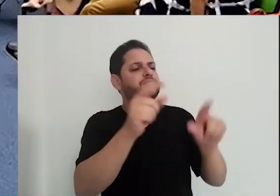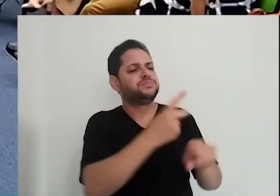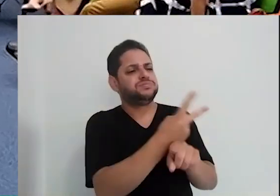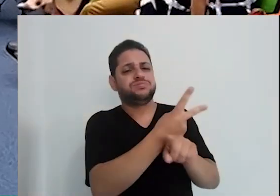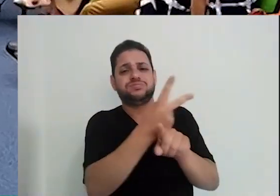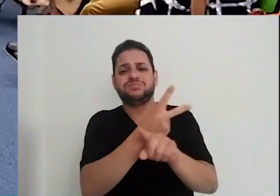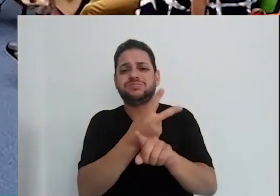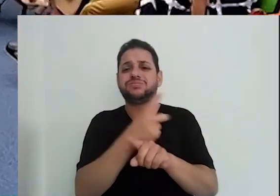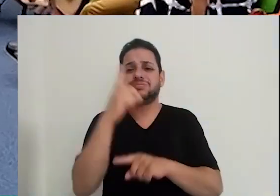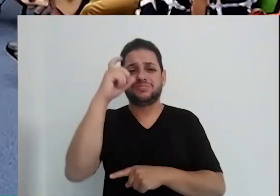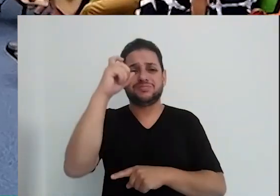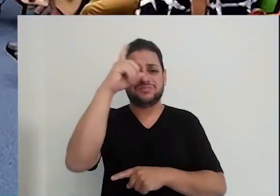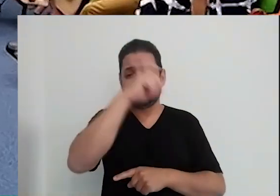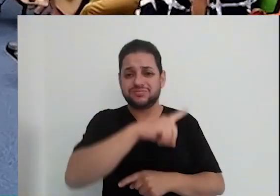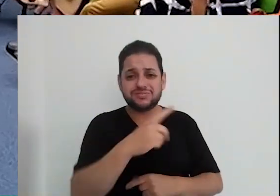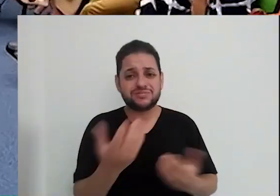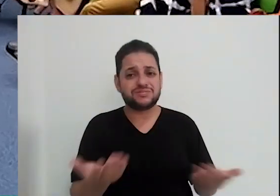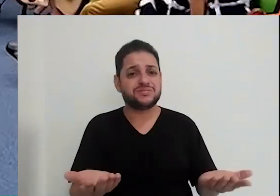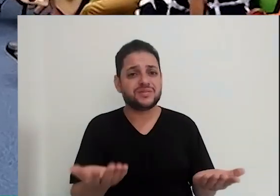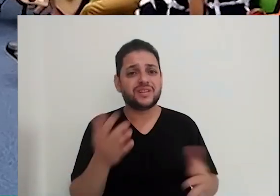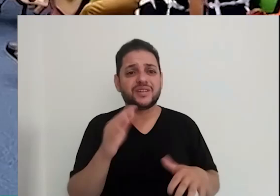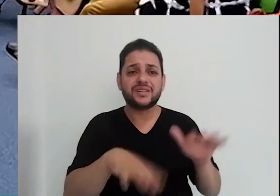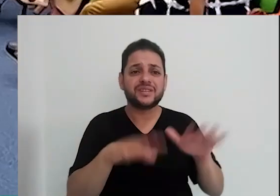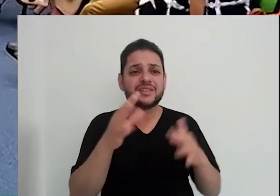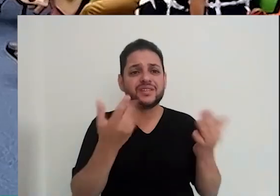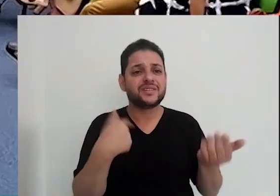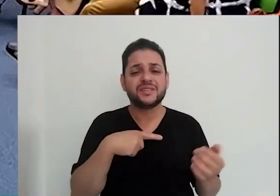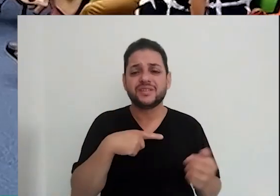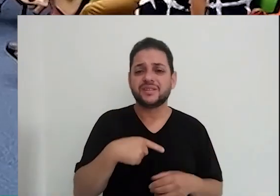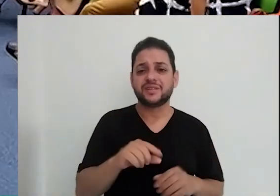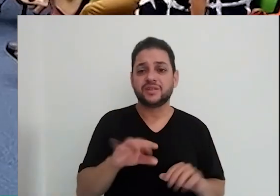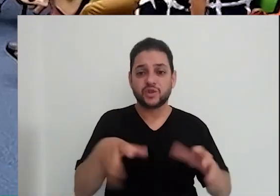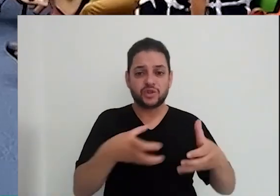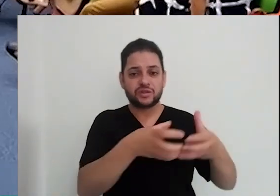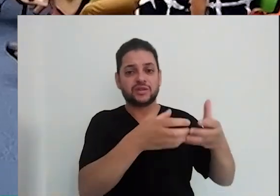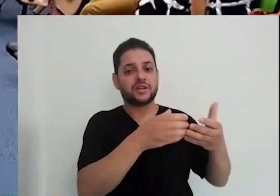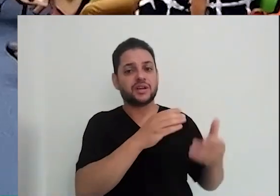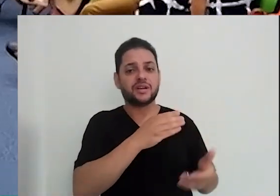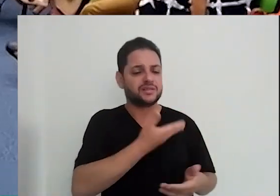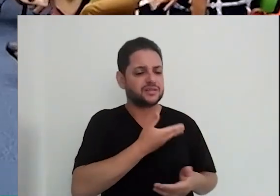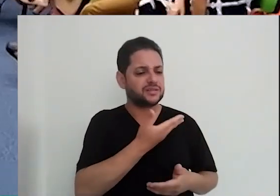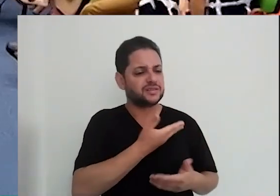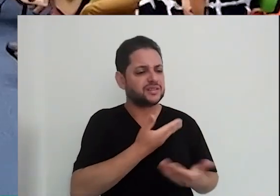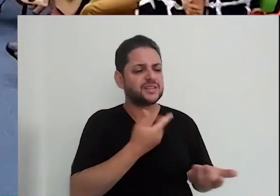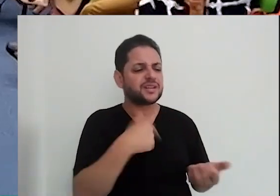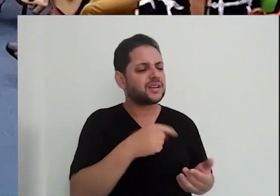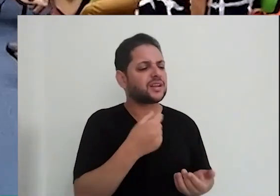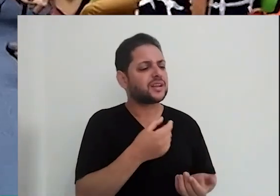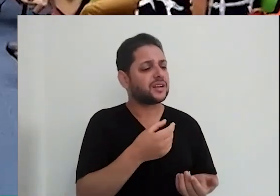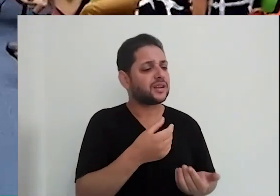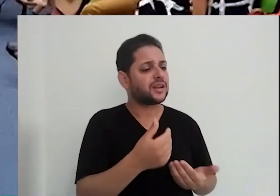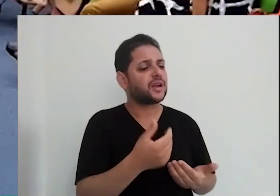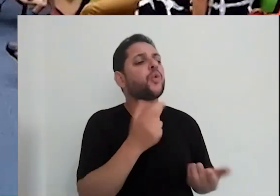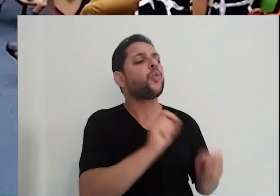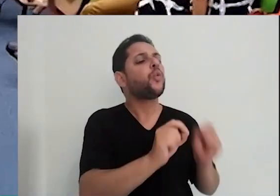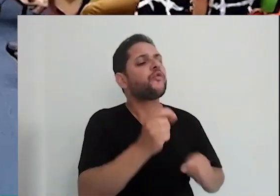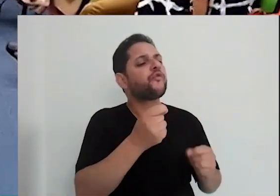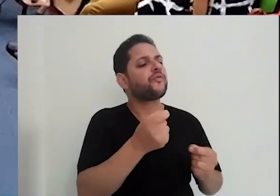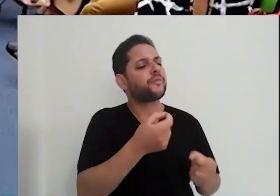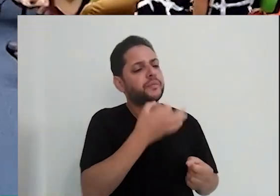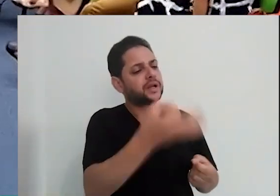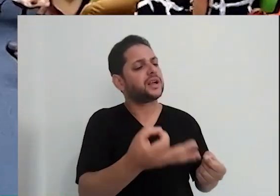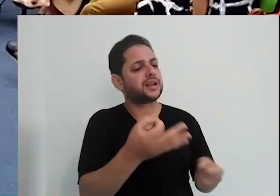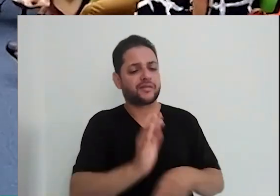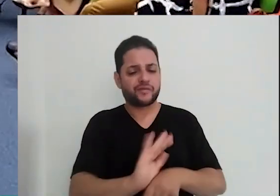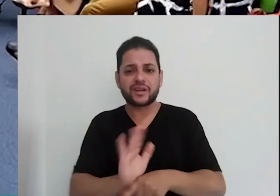um aí eu falo gente aí assim às vezes eu cheg falo para para algum grupo de amigas Alguém tem uma dica aí do que assistir e acho que a